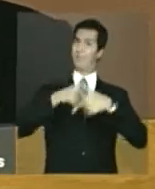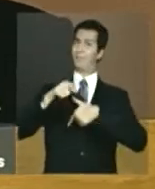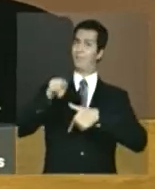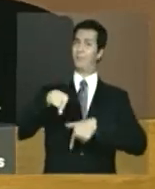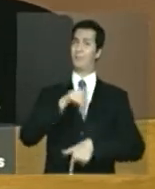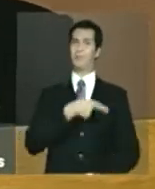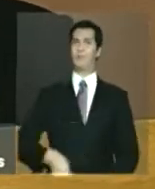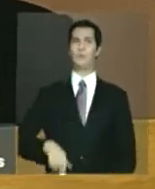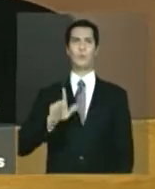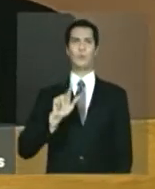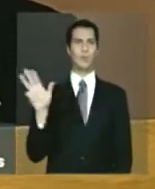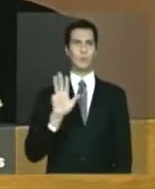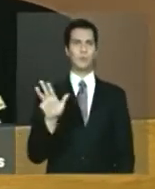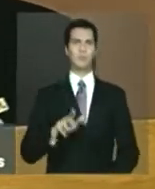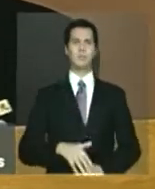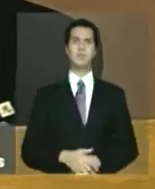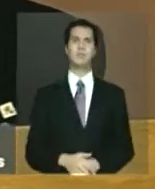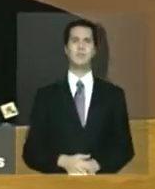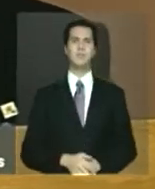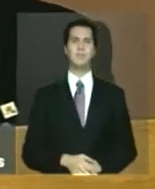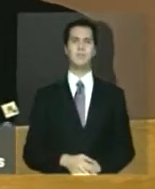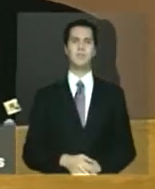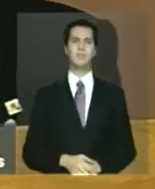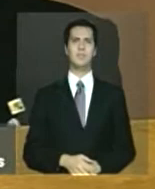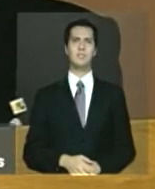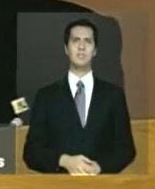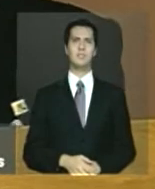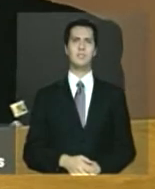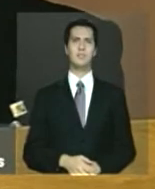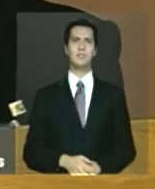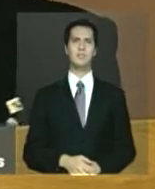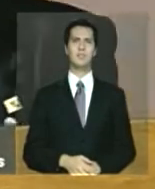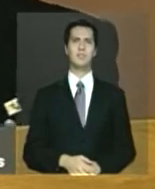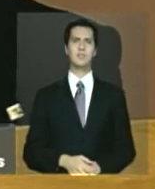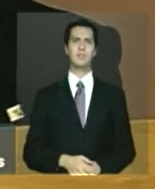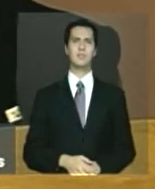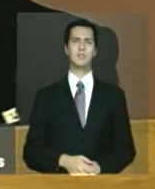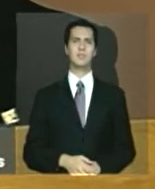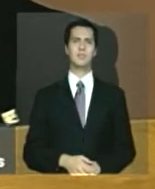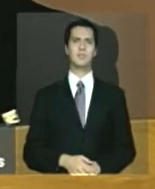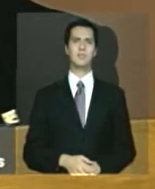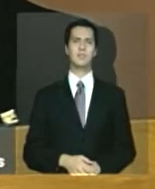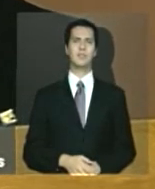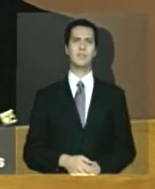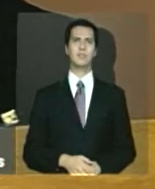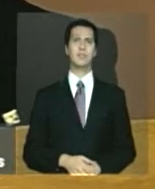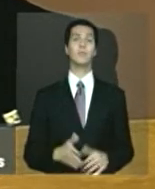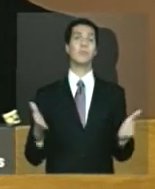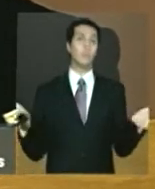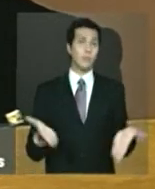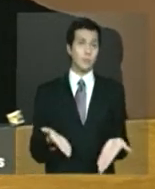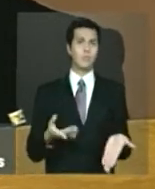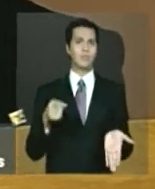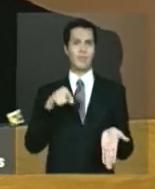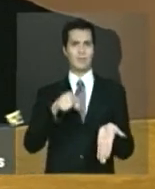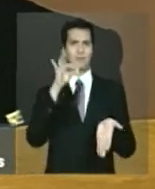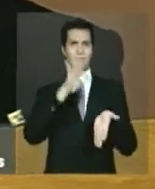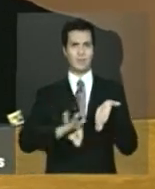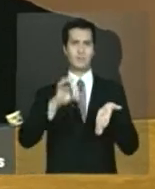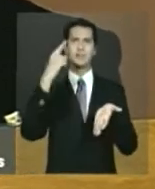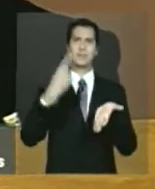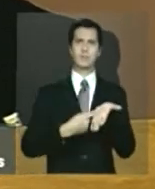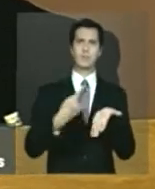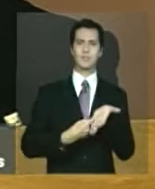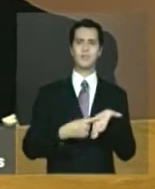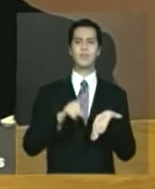né então eh a assinatura do termo de compromisso aqui hoje é a